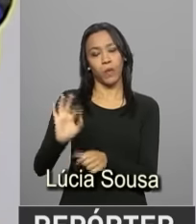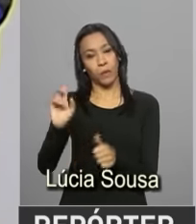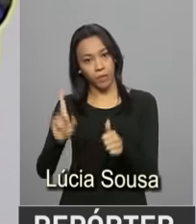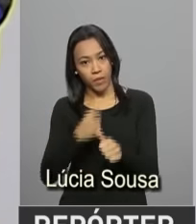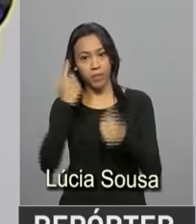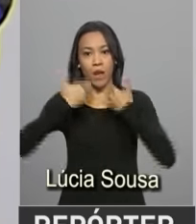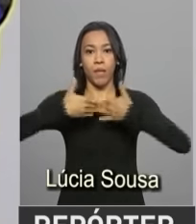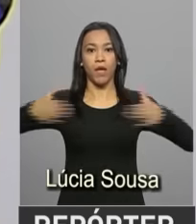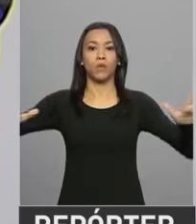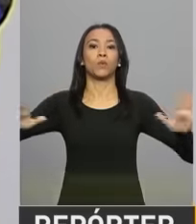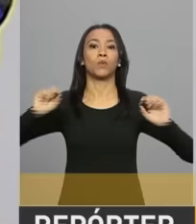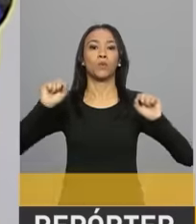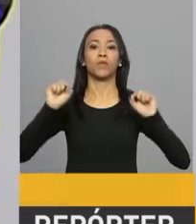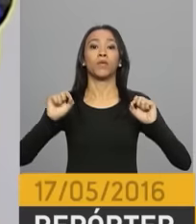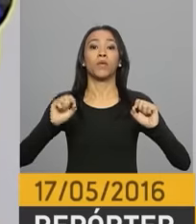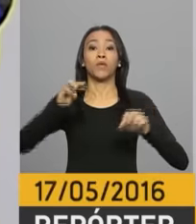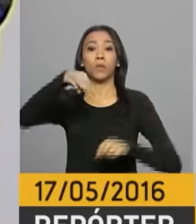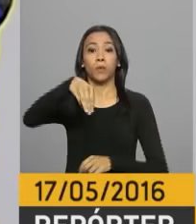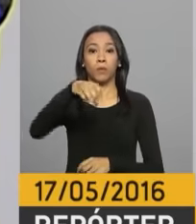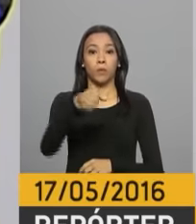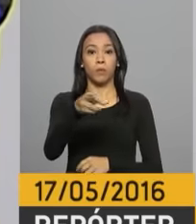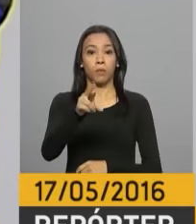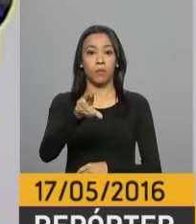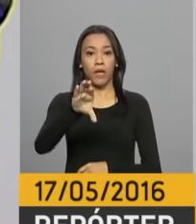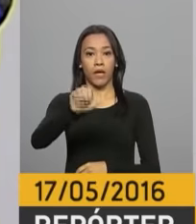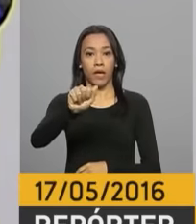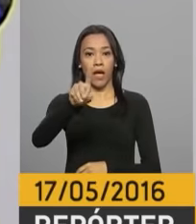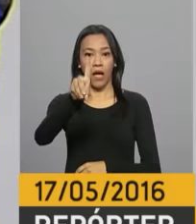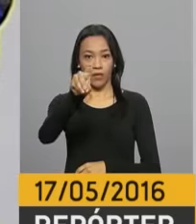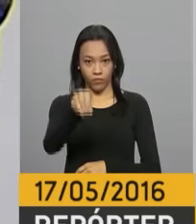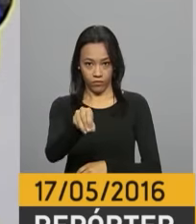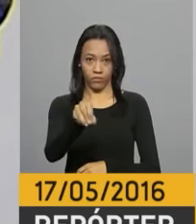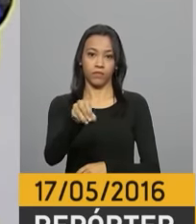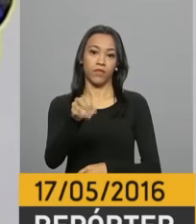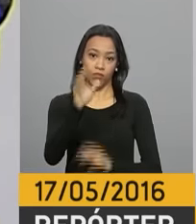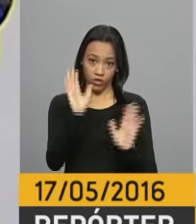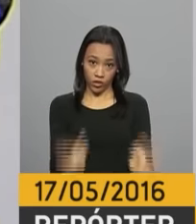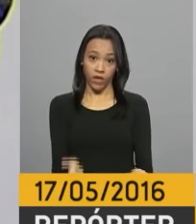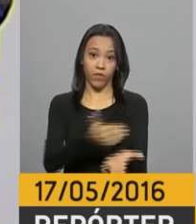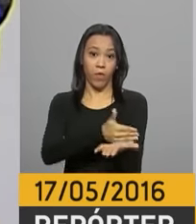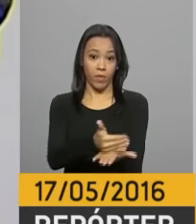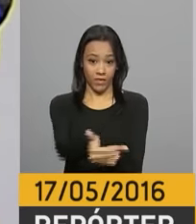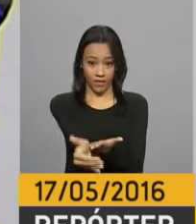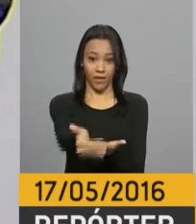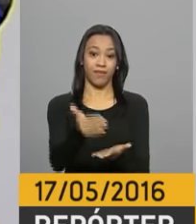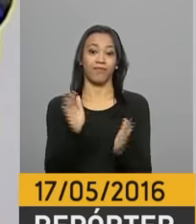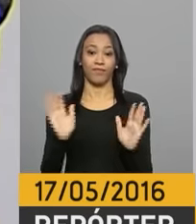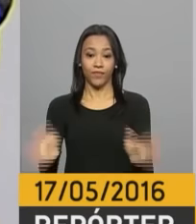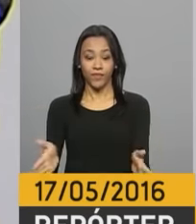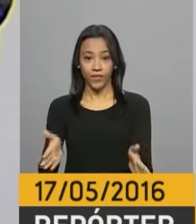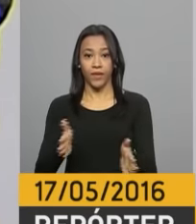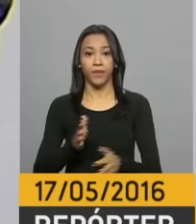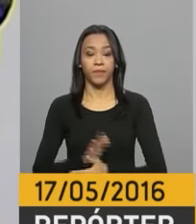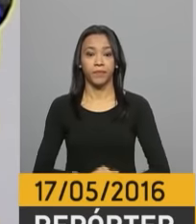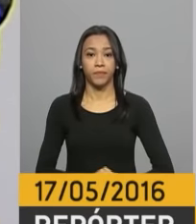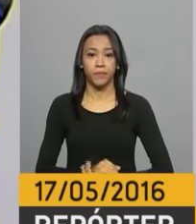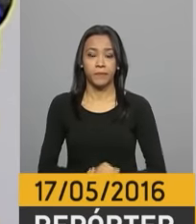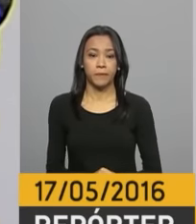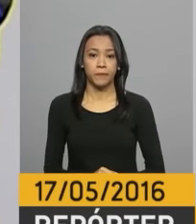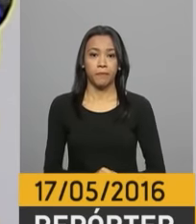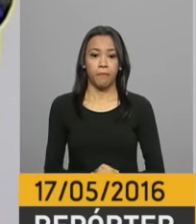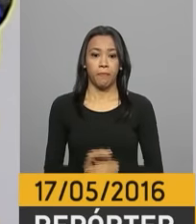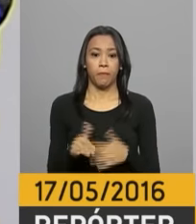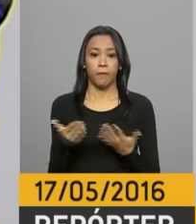mercado. Para fazer exatamente antes da abertura do mercado, vamos começar já. Tá certo?